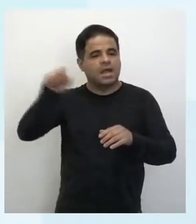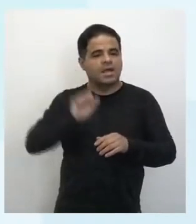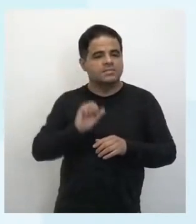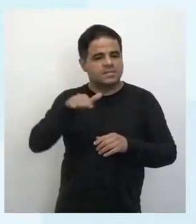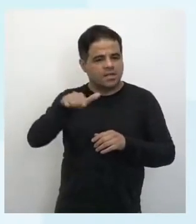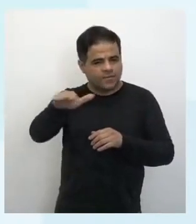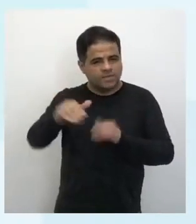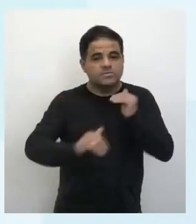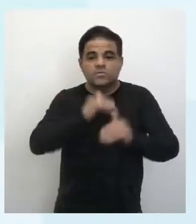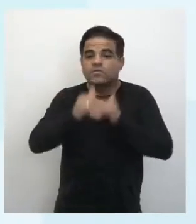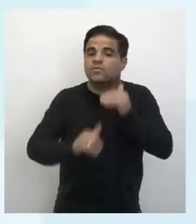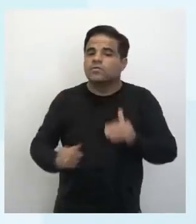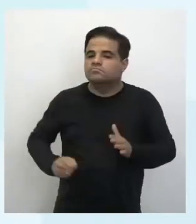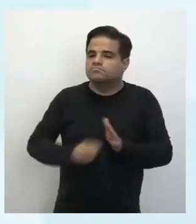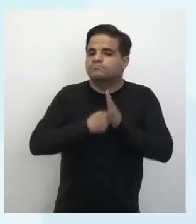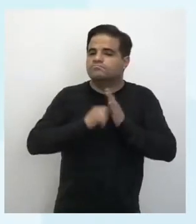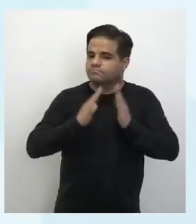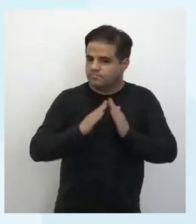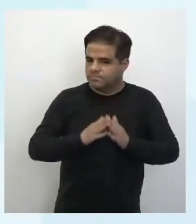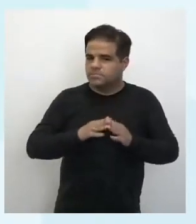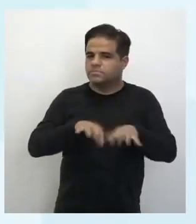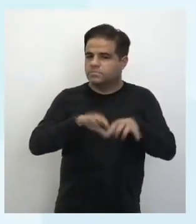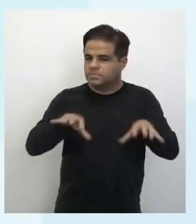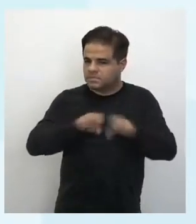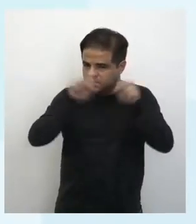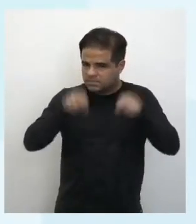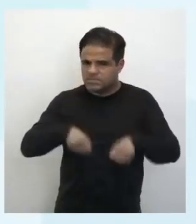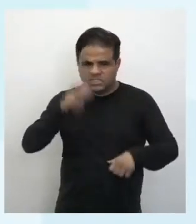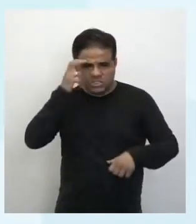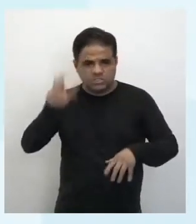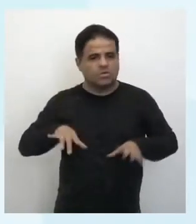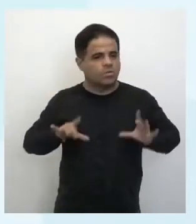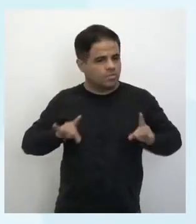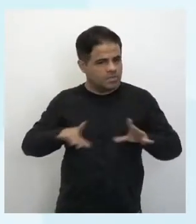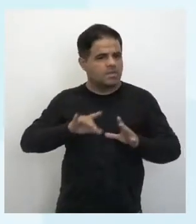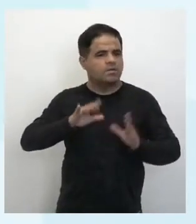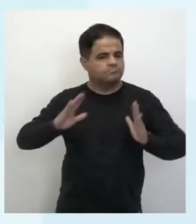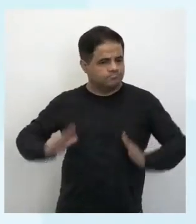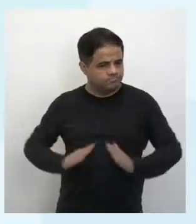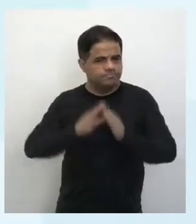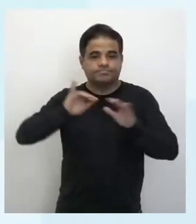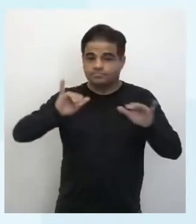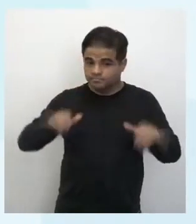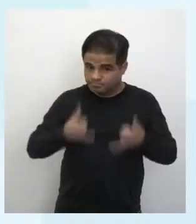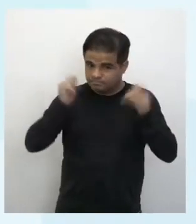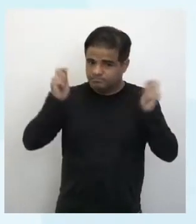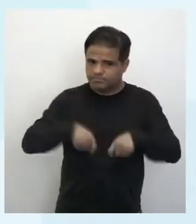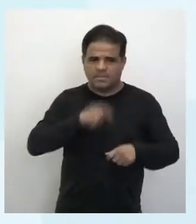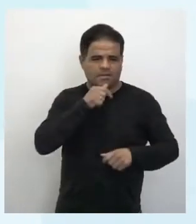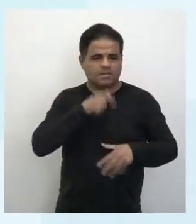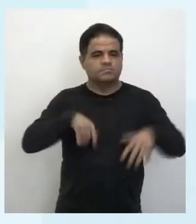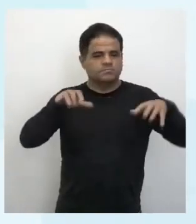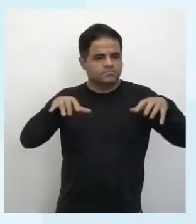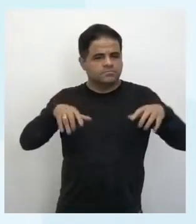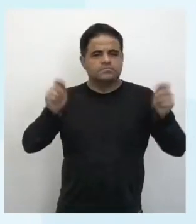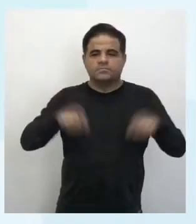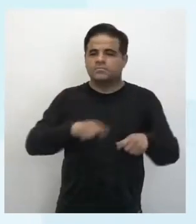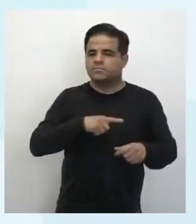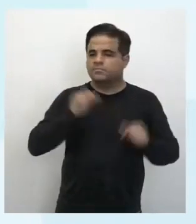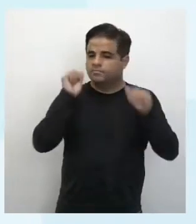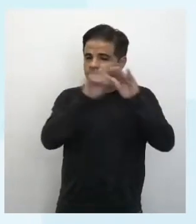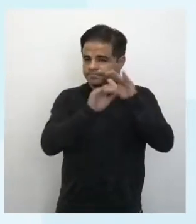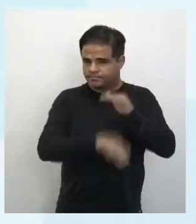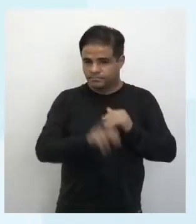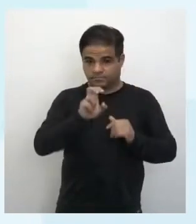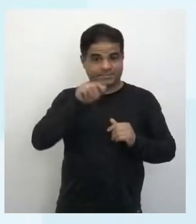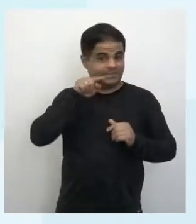um sistema inteligente de automação residencial para aproveitar a água da chuva. Com capacidade de